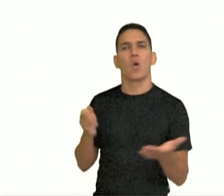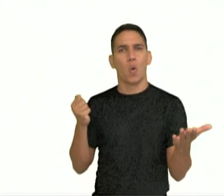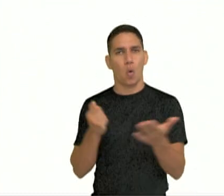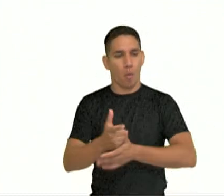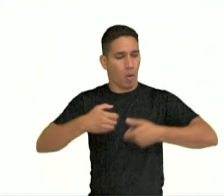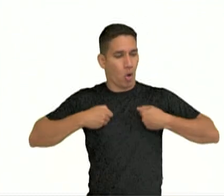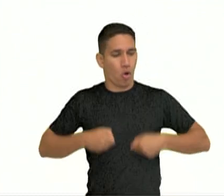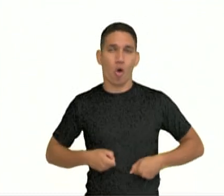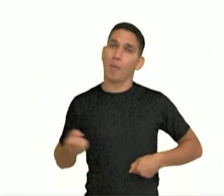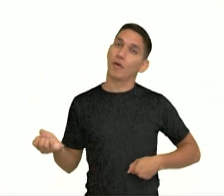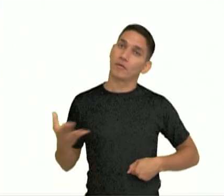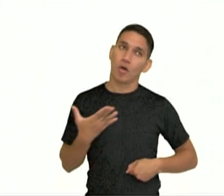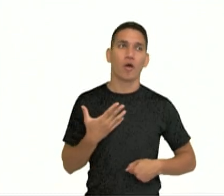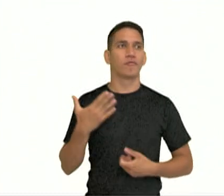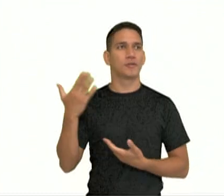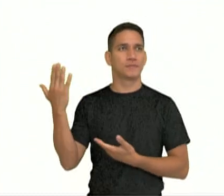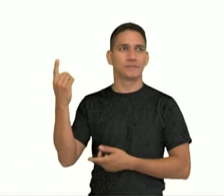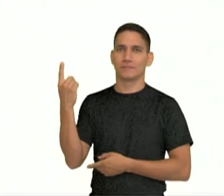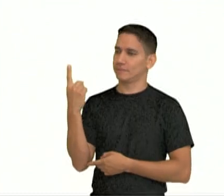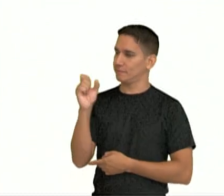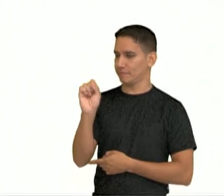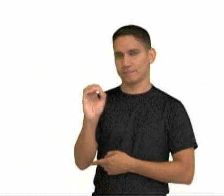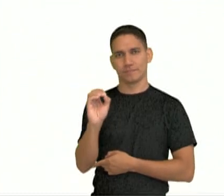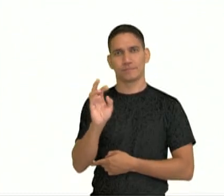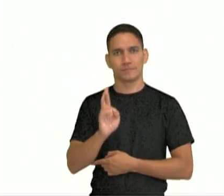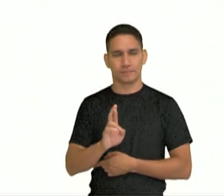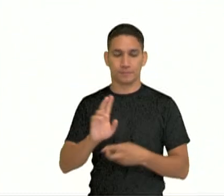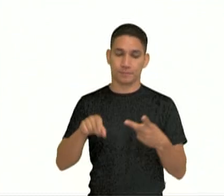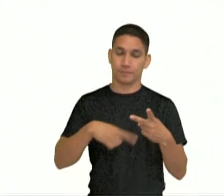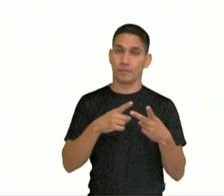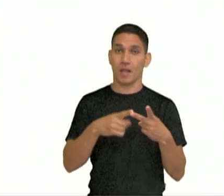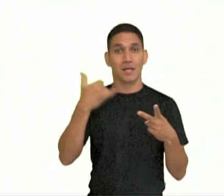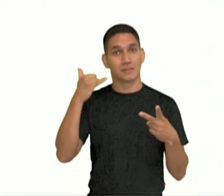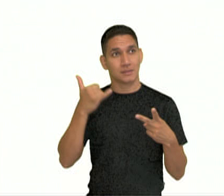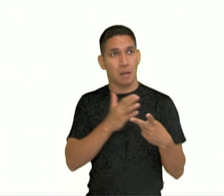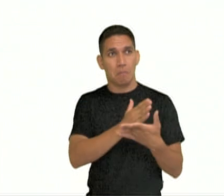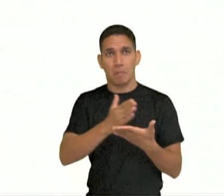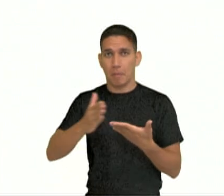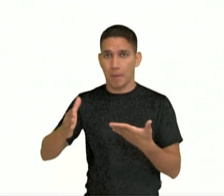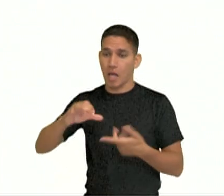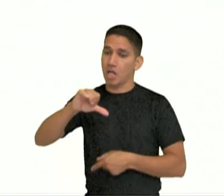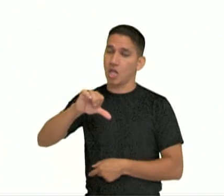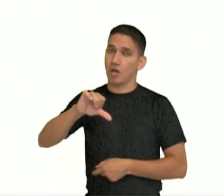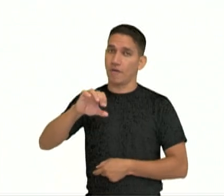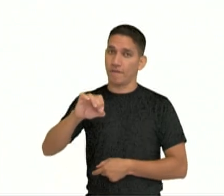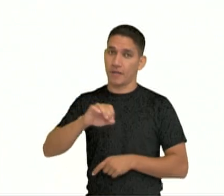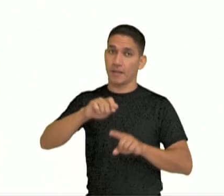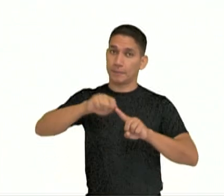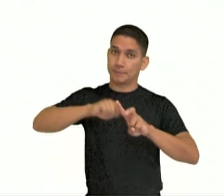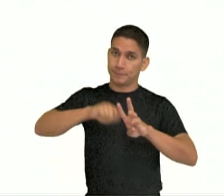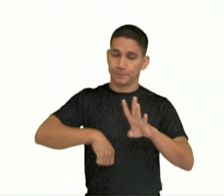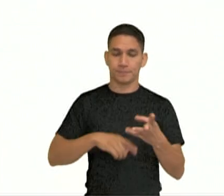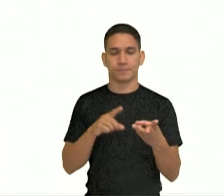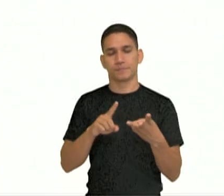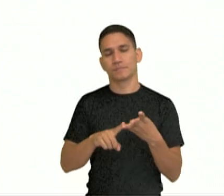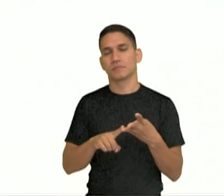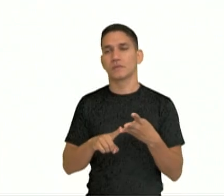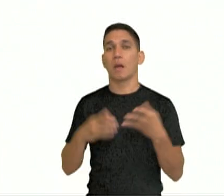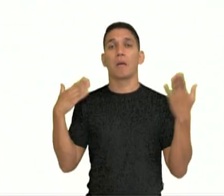novas, R$180. O plano de celular dela custa R$90 por mês. Saída com